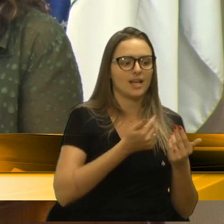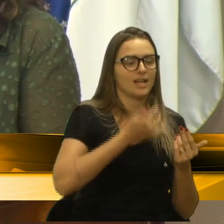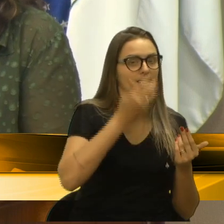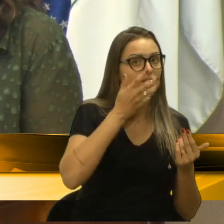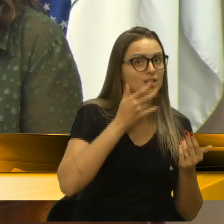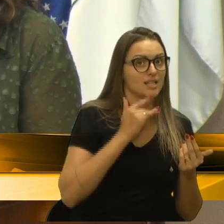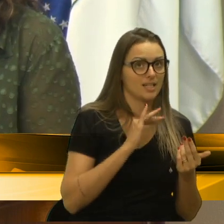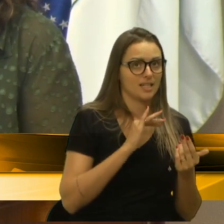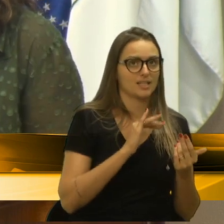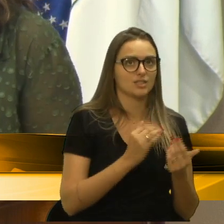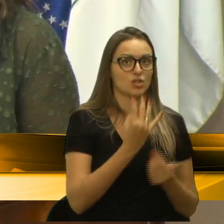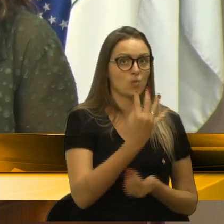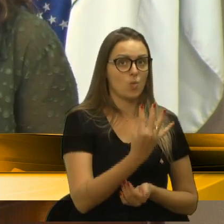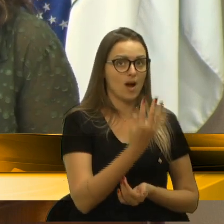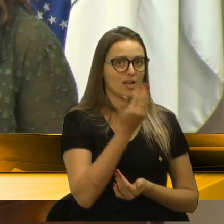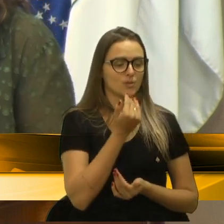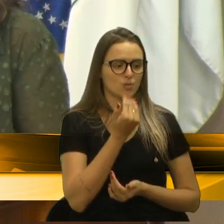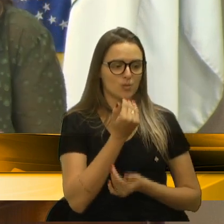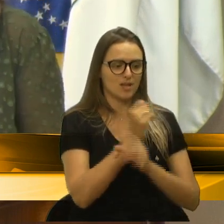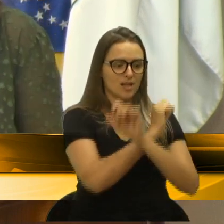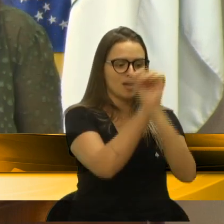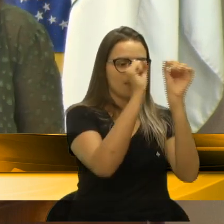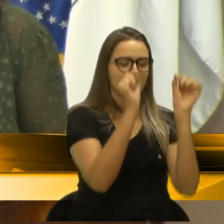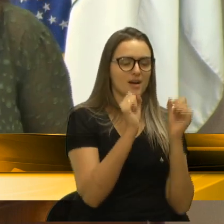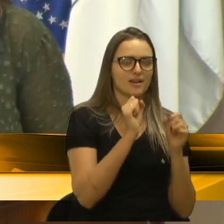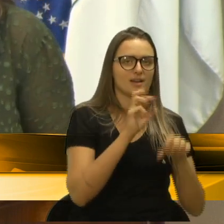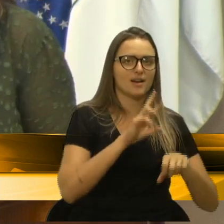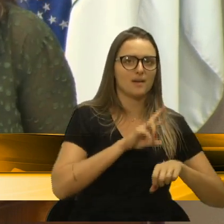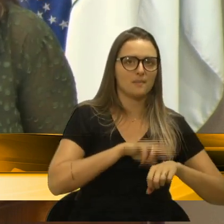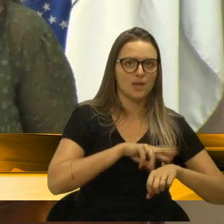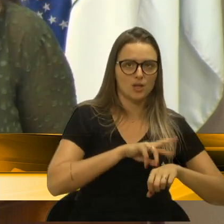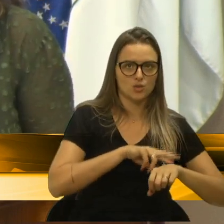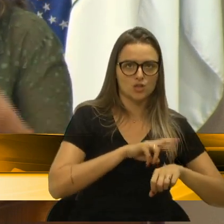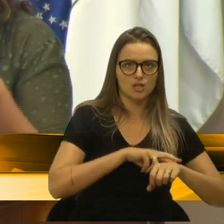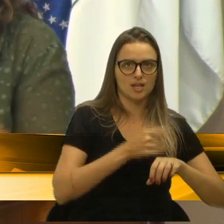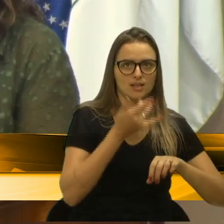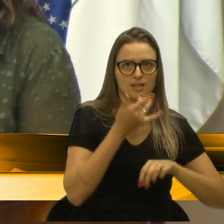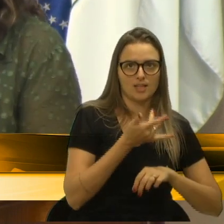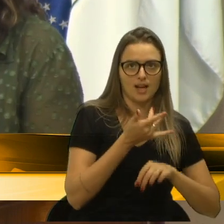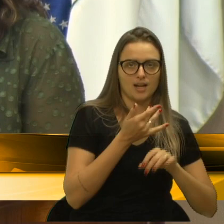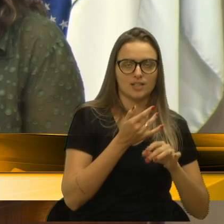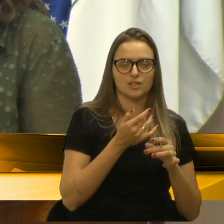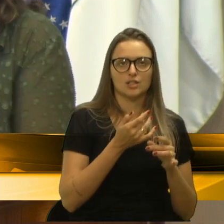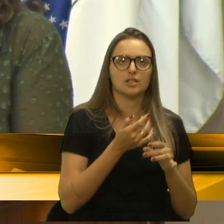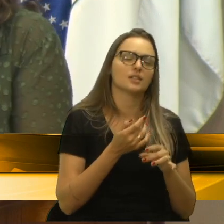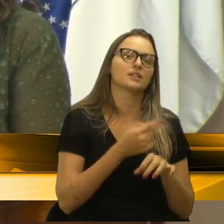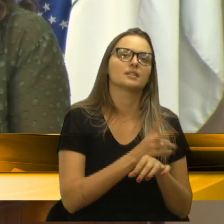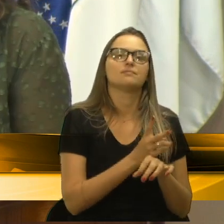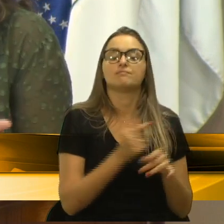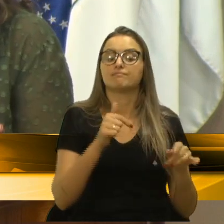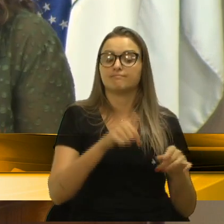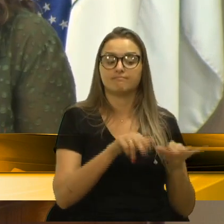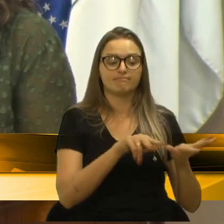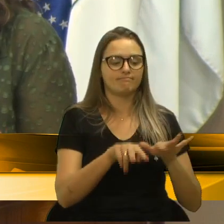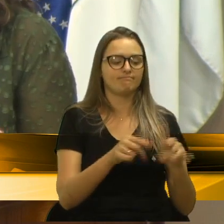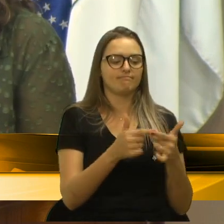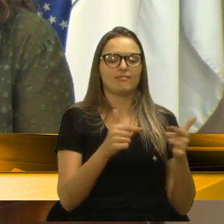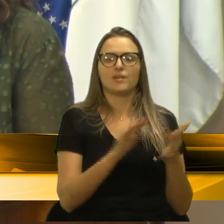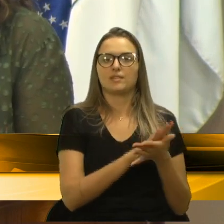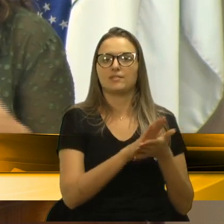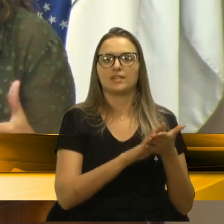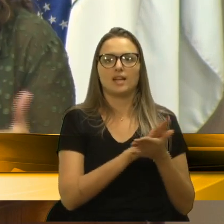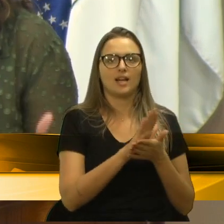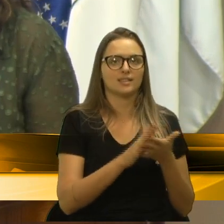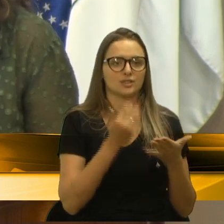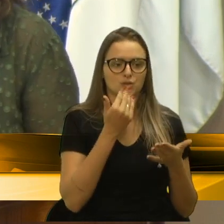falando de 4 refeições, que as crianças pequenas também fazem. E essa semana aqui não receberam nada. Não